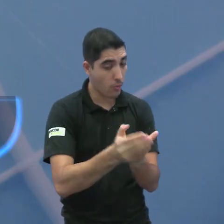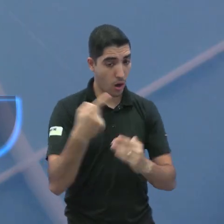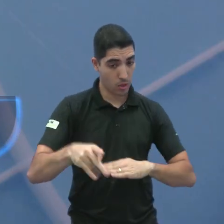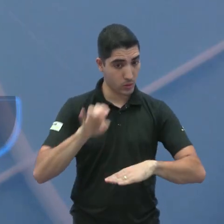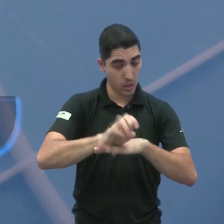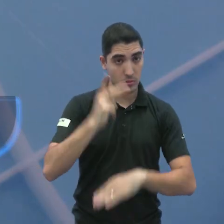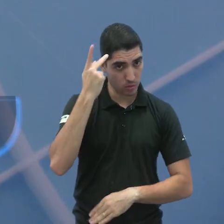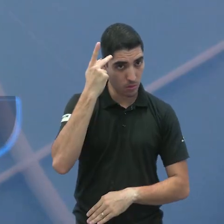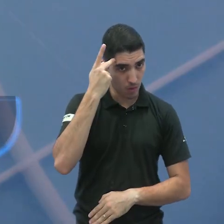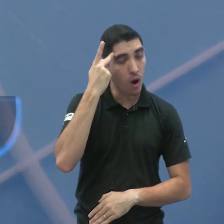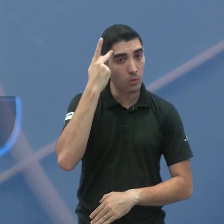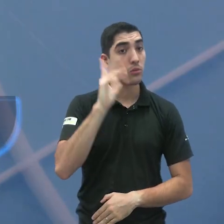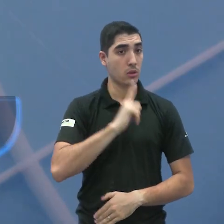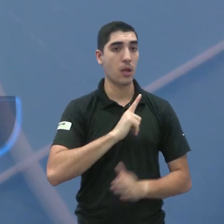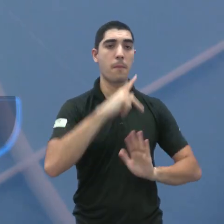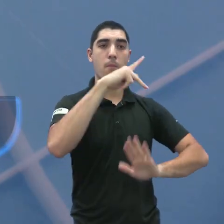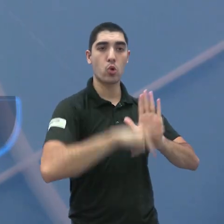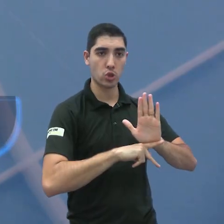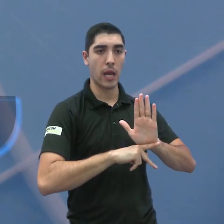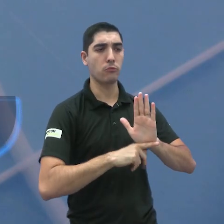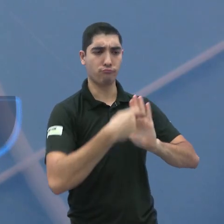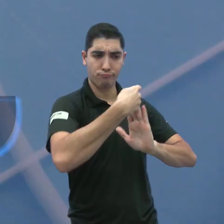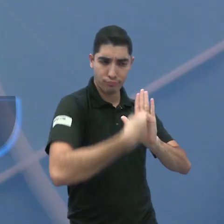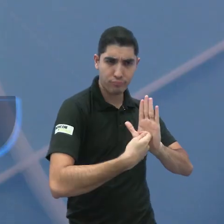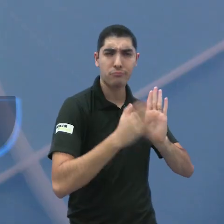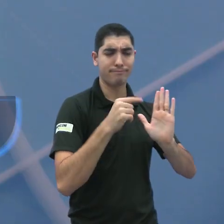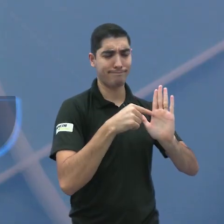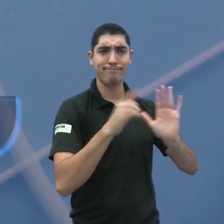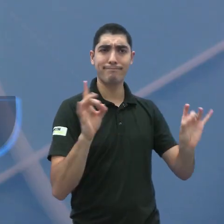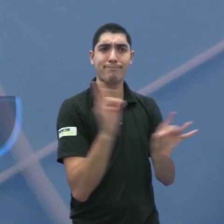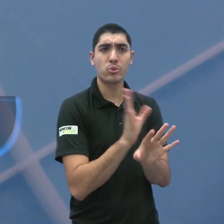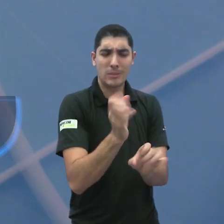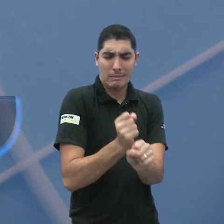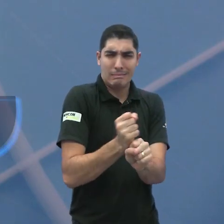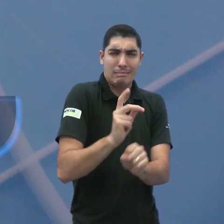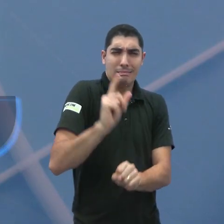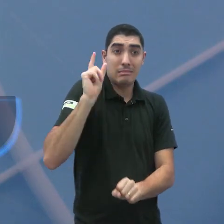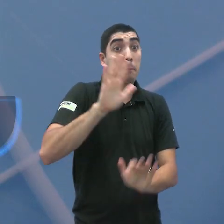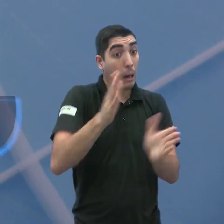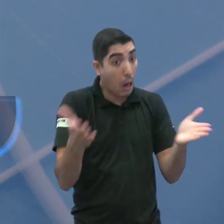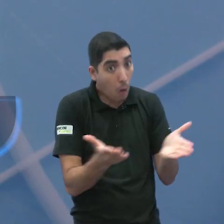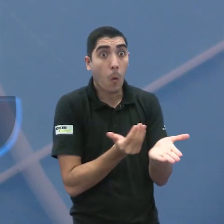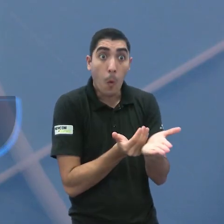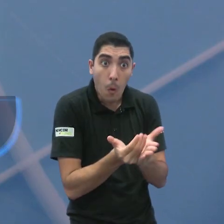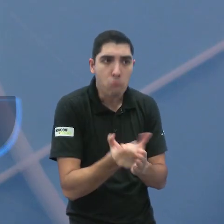Paulo já tem um projeto escrito, né, o básico, já há muitos anos. E agora parece que o negócio está